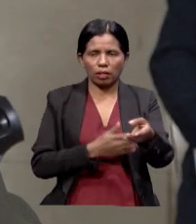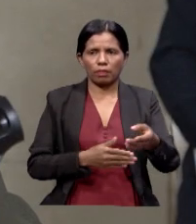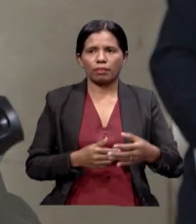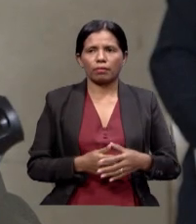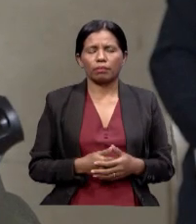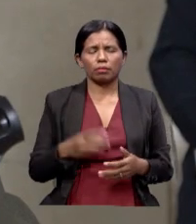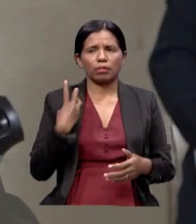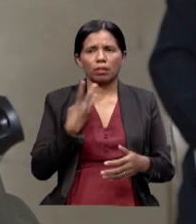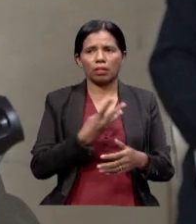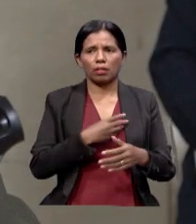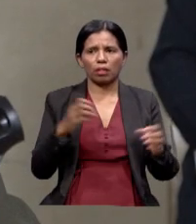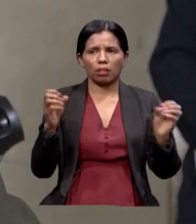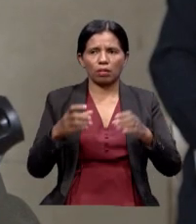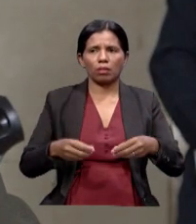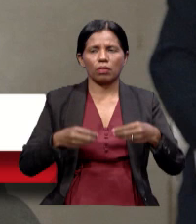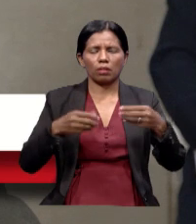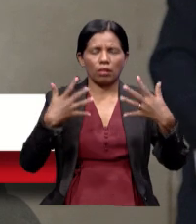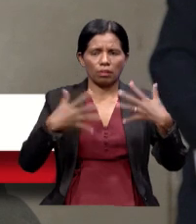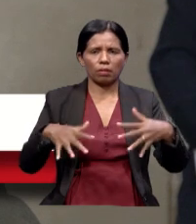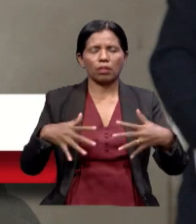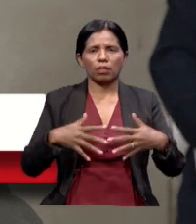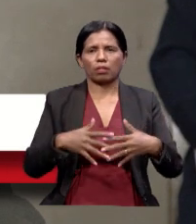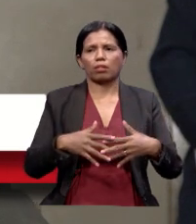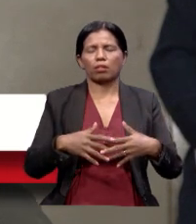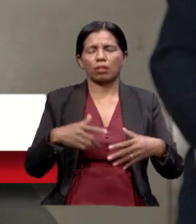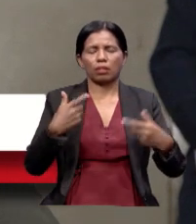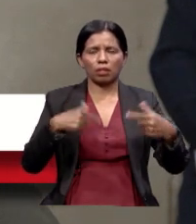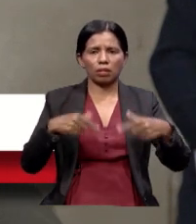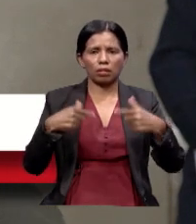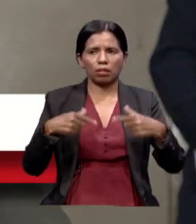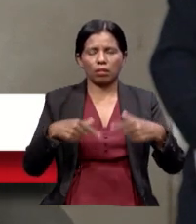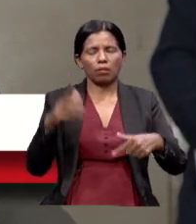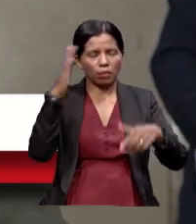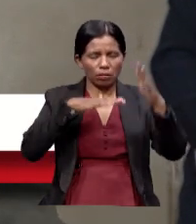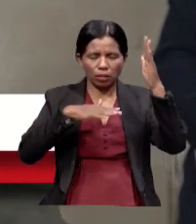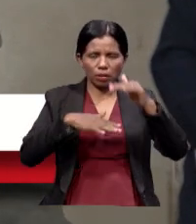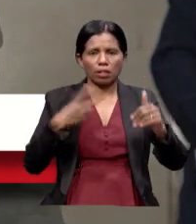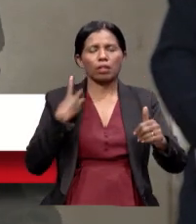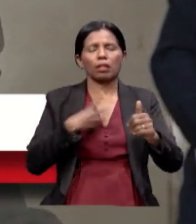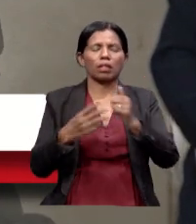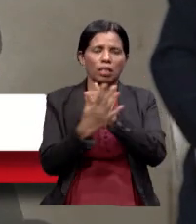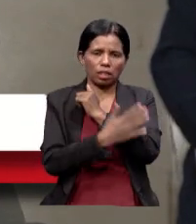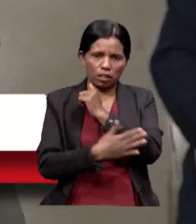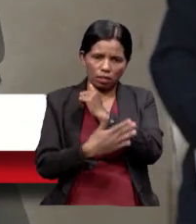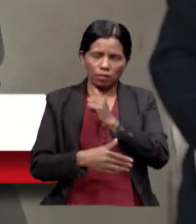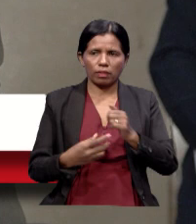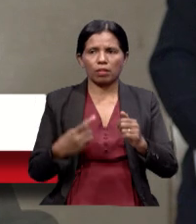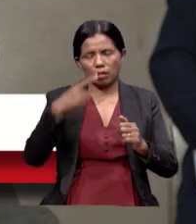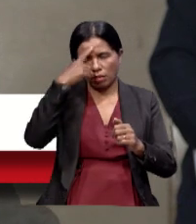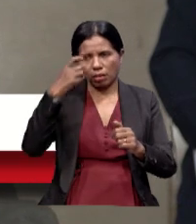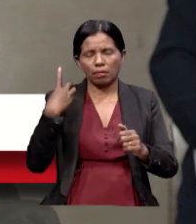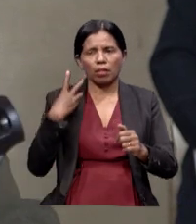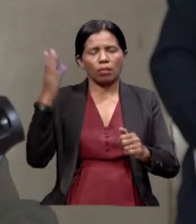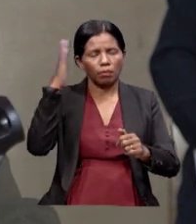koi, ato fu conflito sirne be, conflito sirne acontece itene rai. Tamba conflito ne nunca